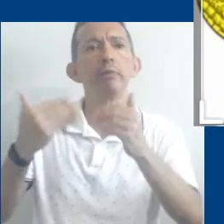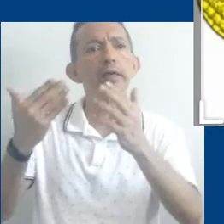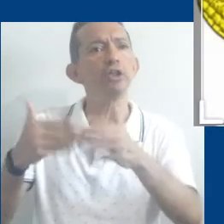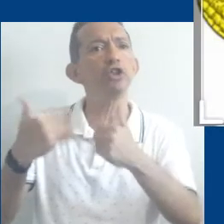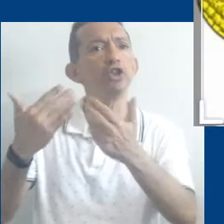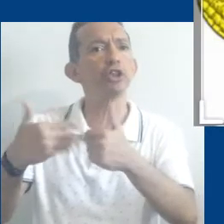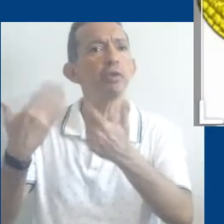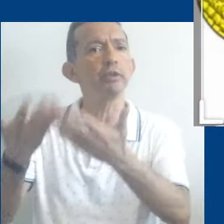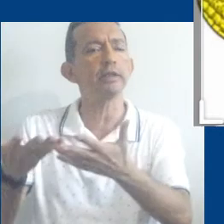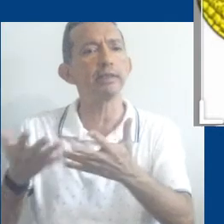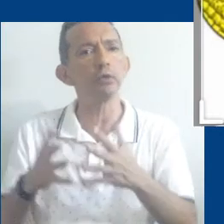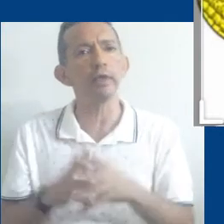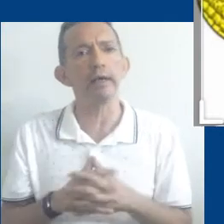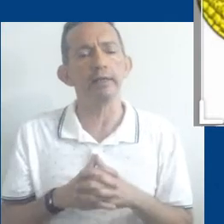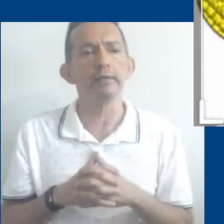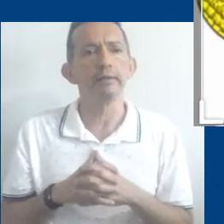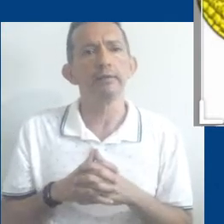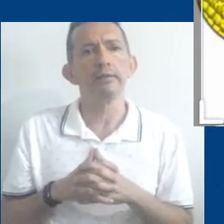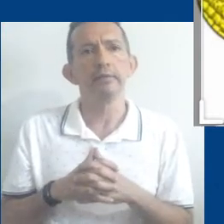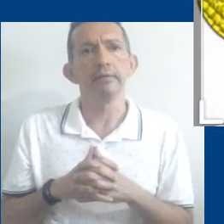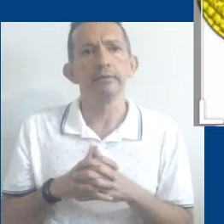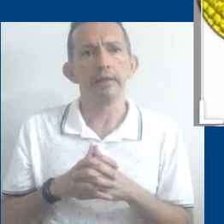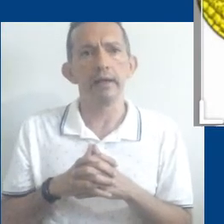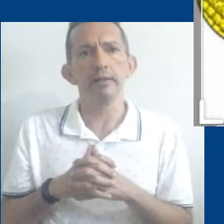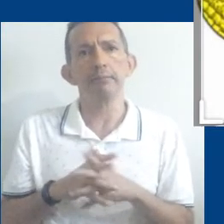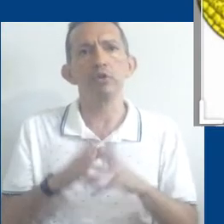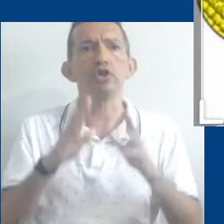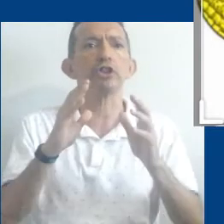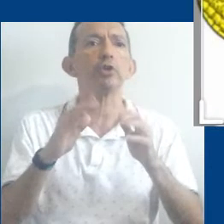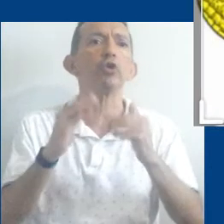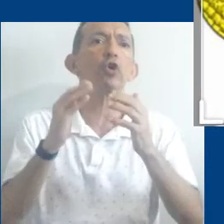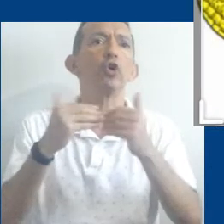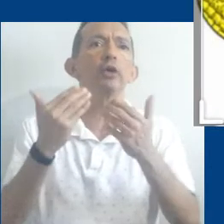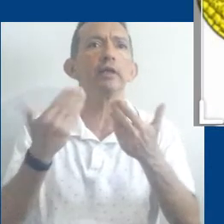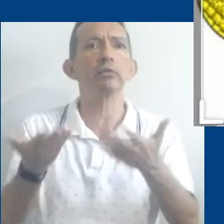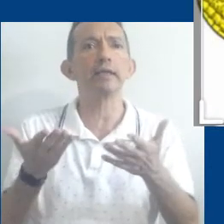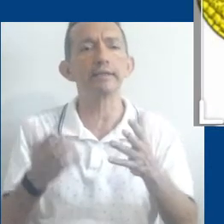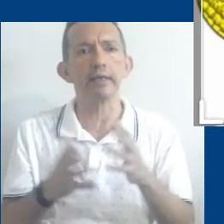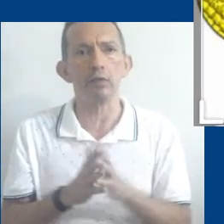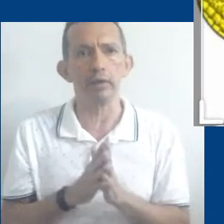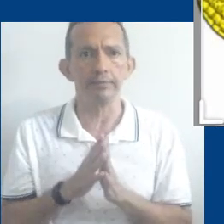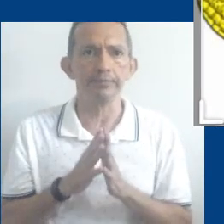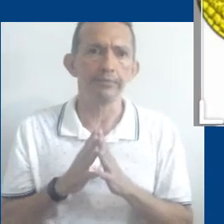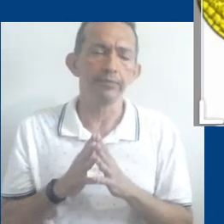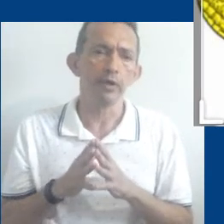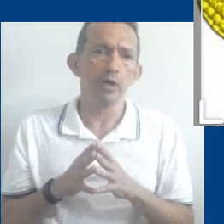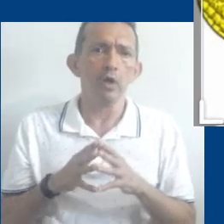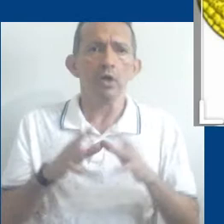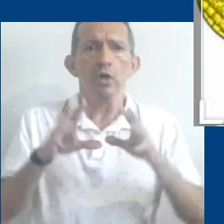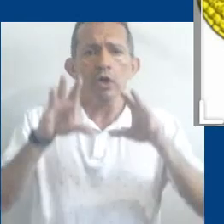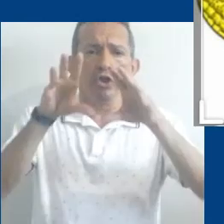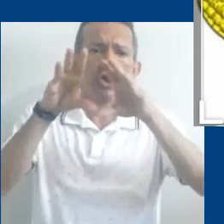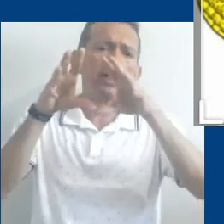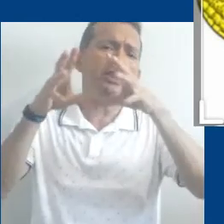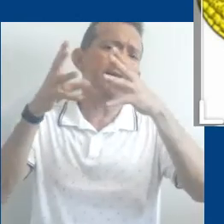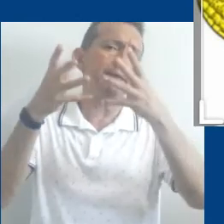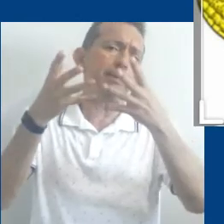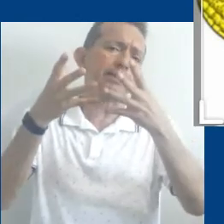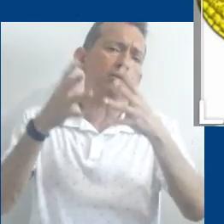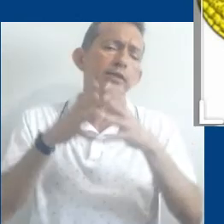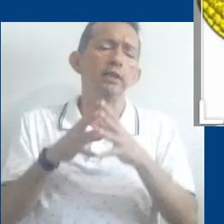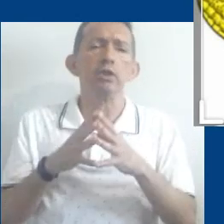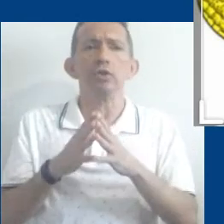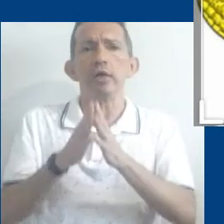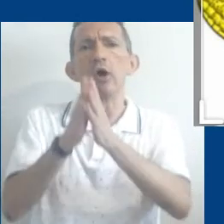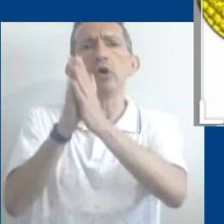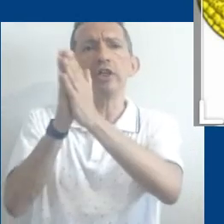responsável pelo mecanismo de digestão intracelular. Tá? Por digestão que ocorre dentro da célula. Só que a gente tem que